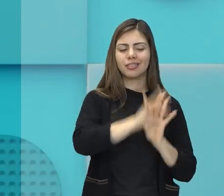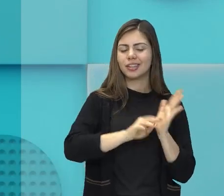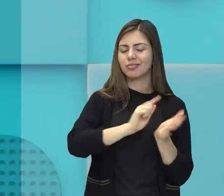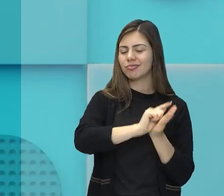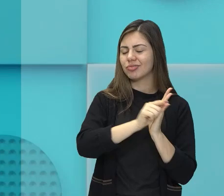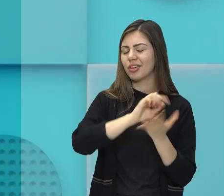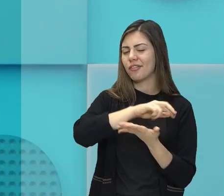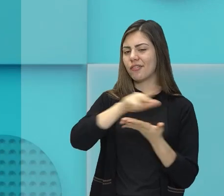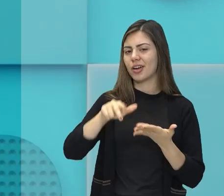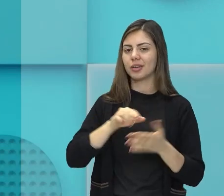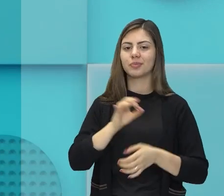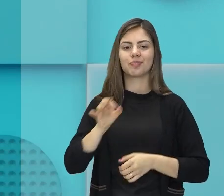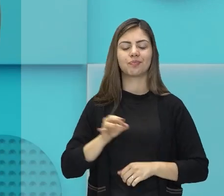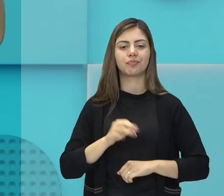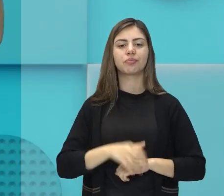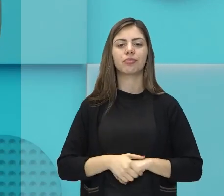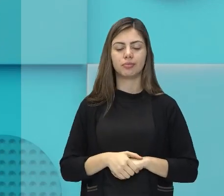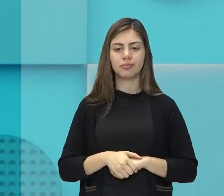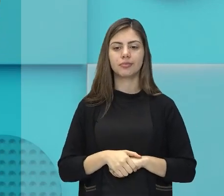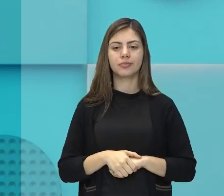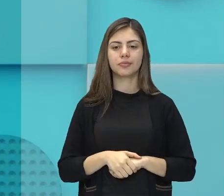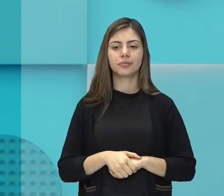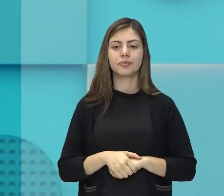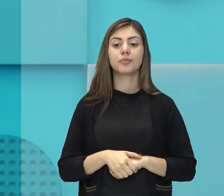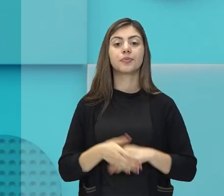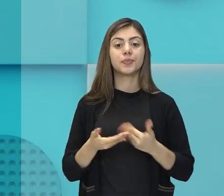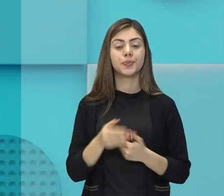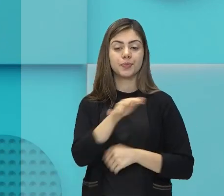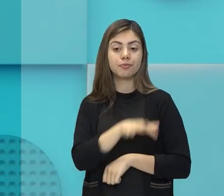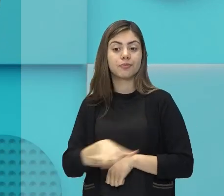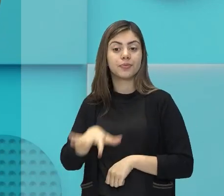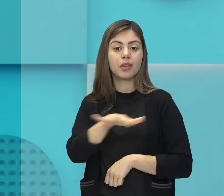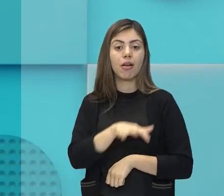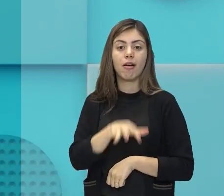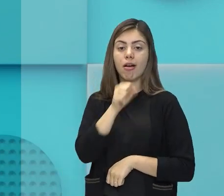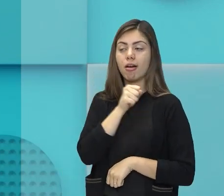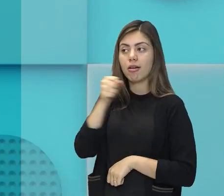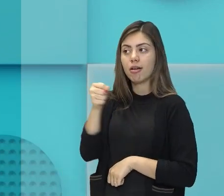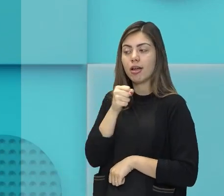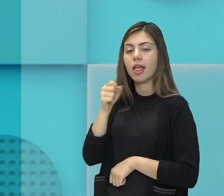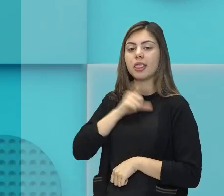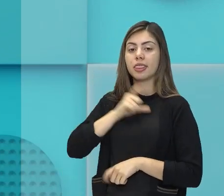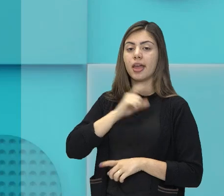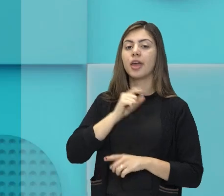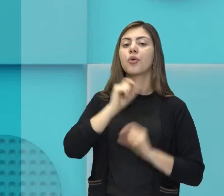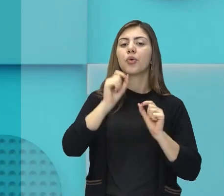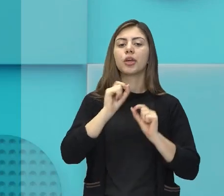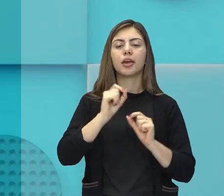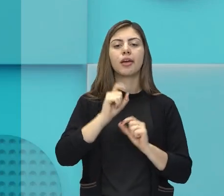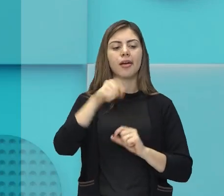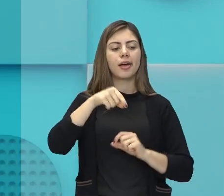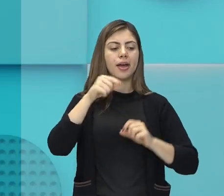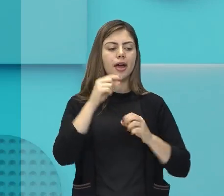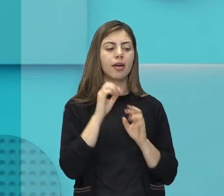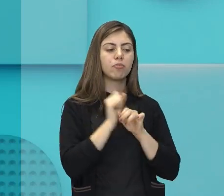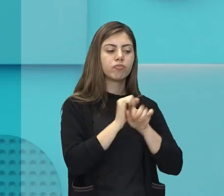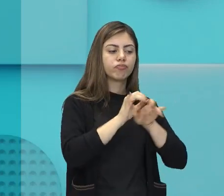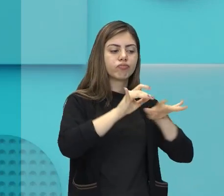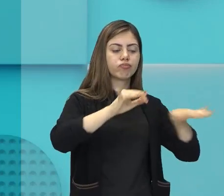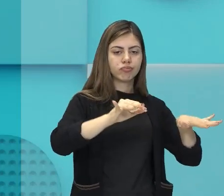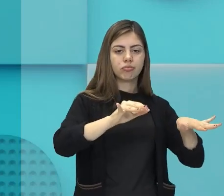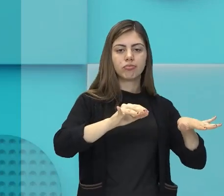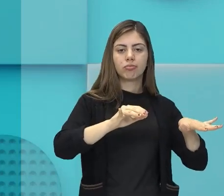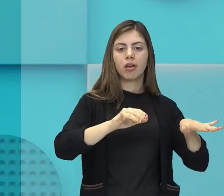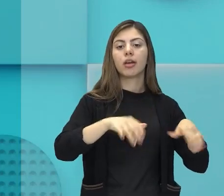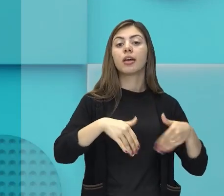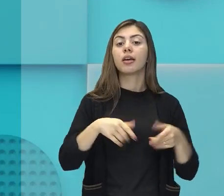gêneros, certo? E aí, dentro desse campo jornalístico, que vai ter essa função de informar, mas vai ter também a função, e aí